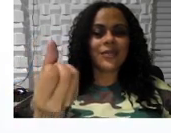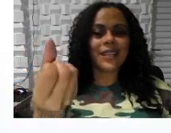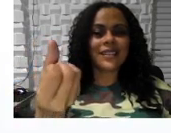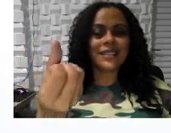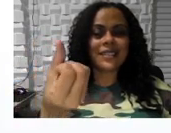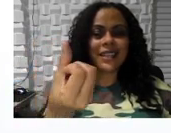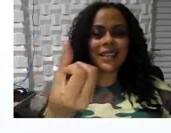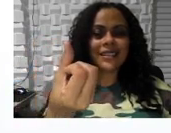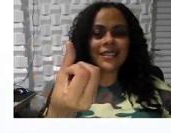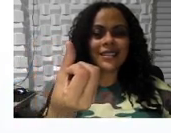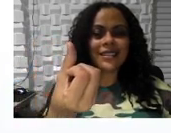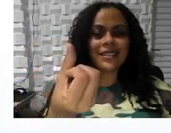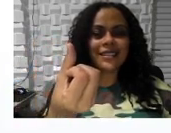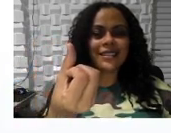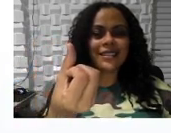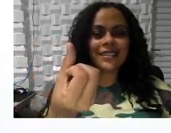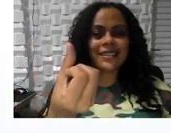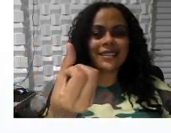6.